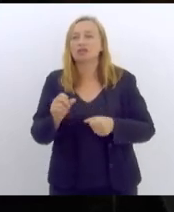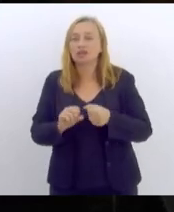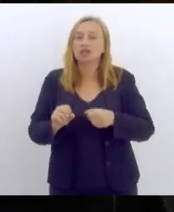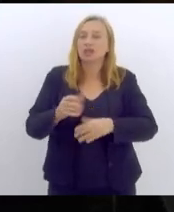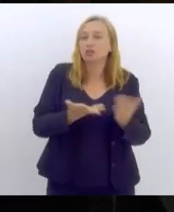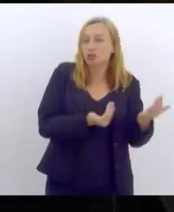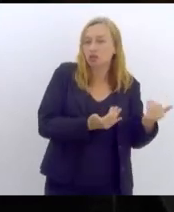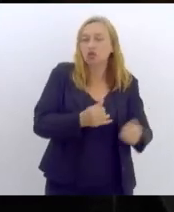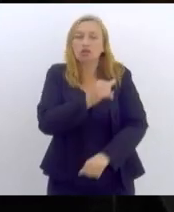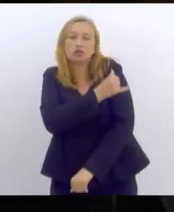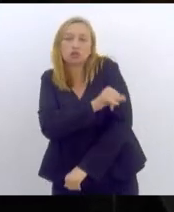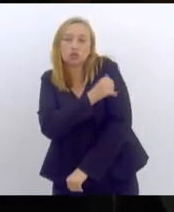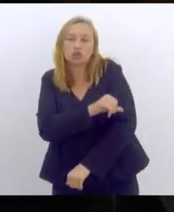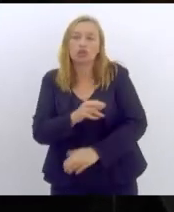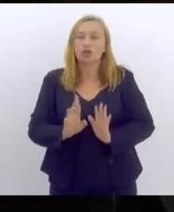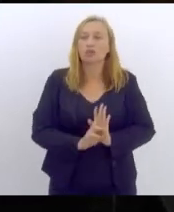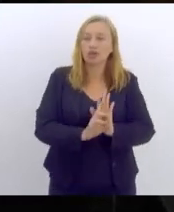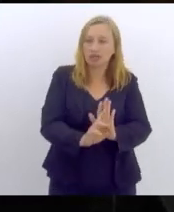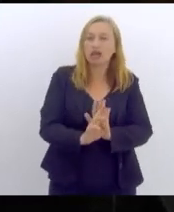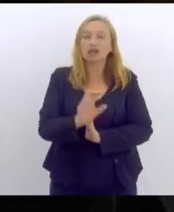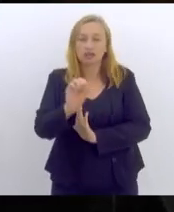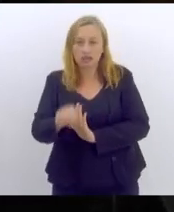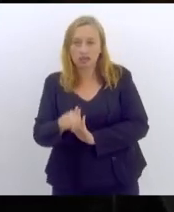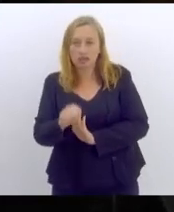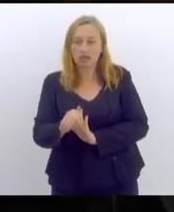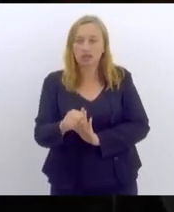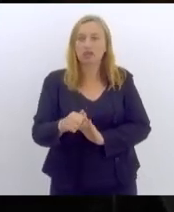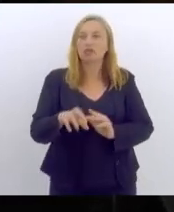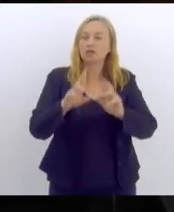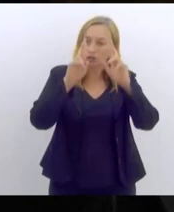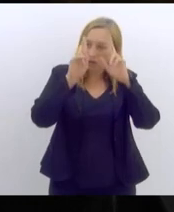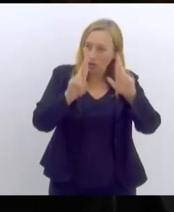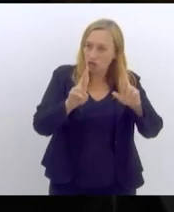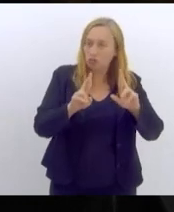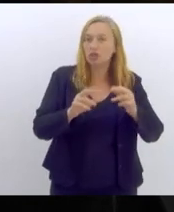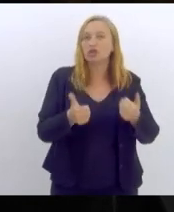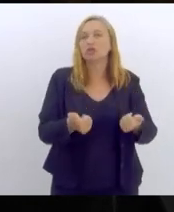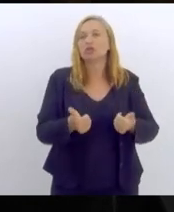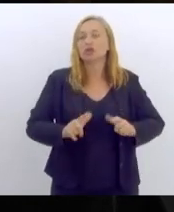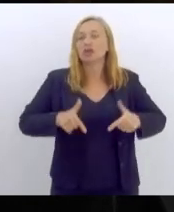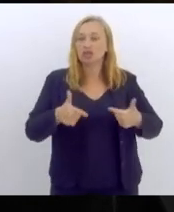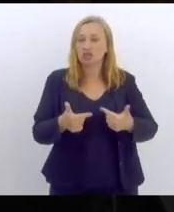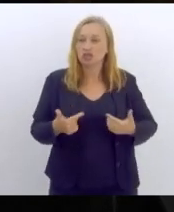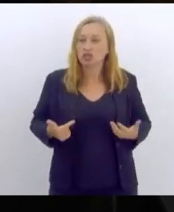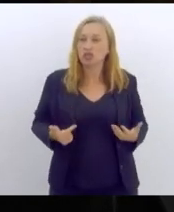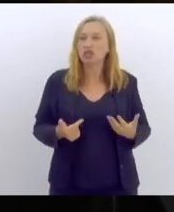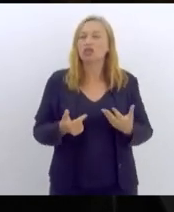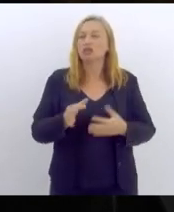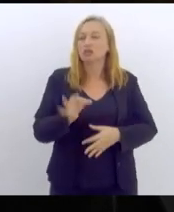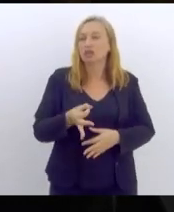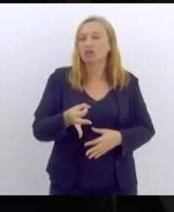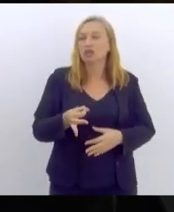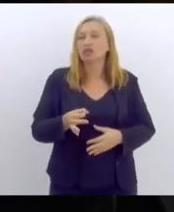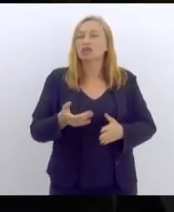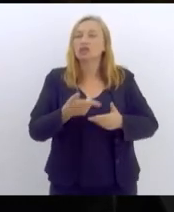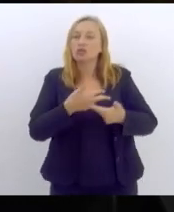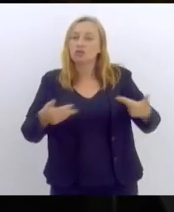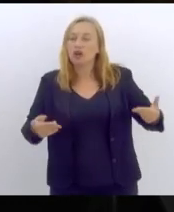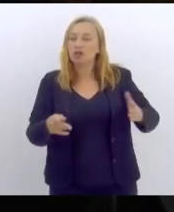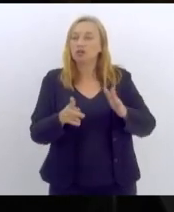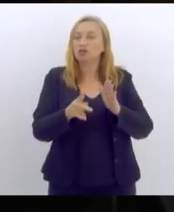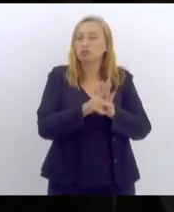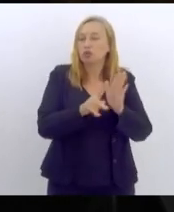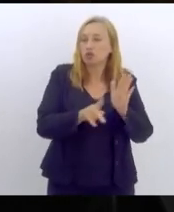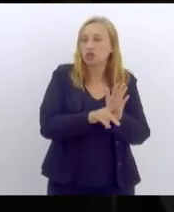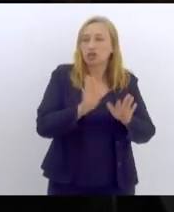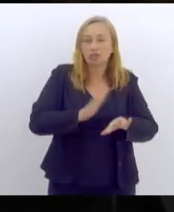carioca, pelo meu eleitor, é representar, sim, mas com muito respeito, com muita atitude e principalmente com muitos projetos, que eu acho que é o